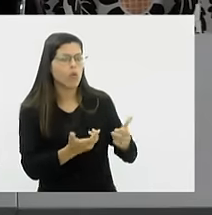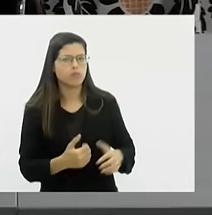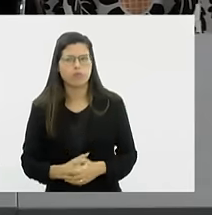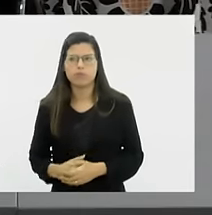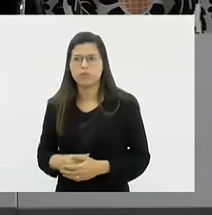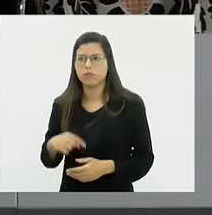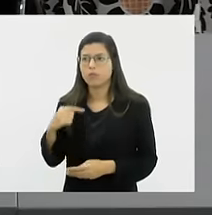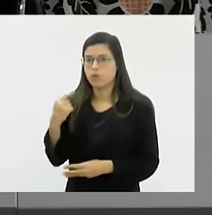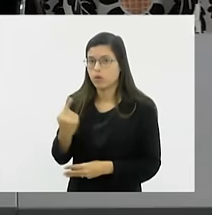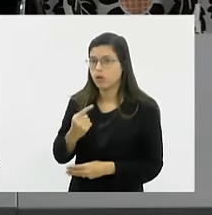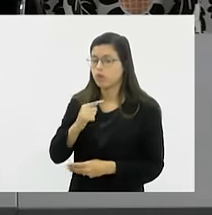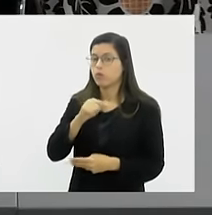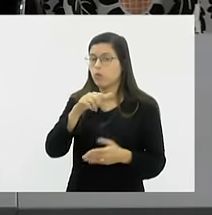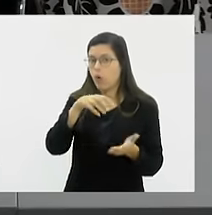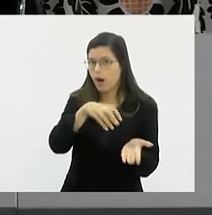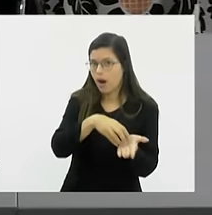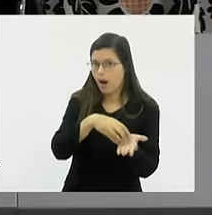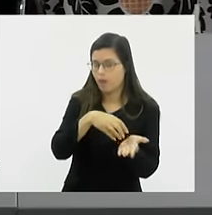pelo lote 1 e 4,